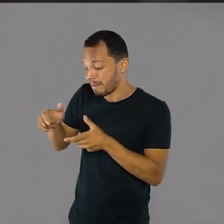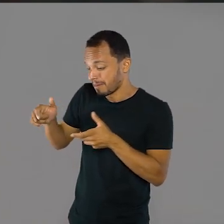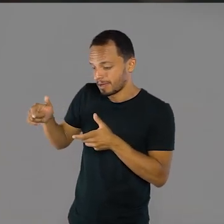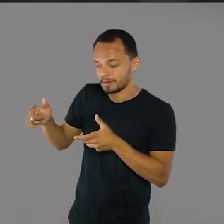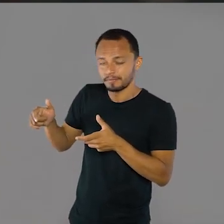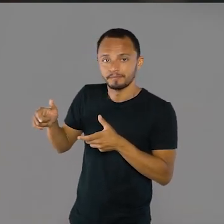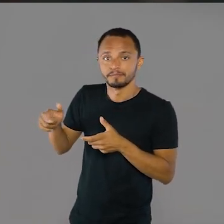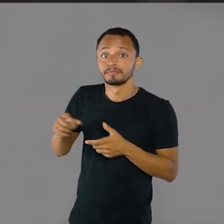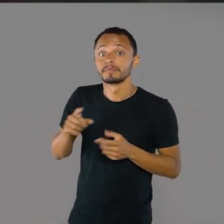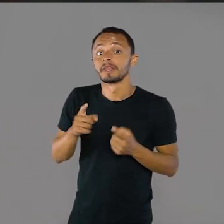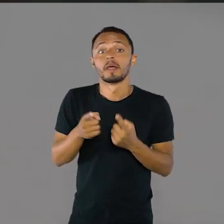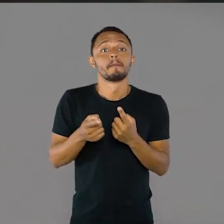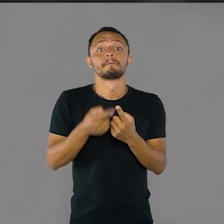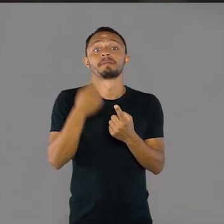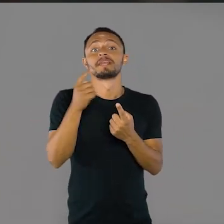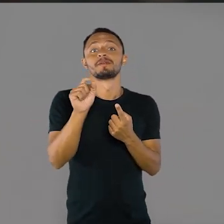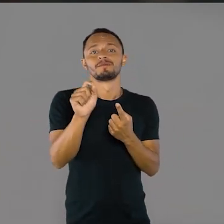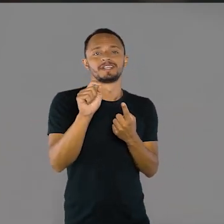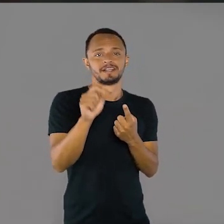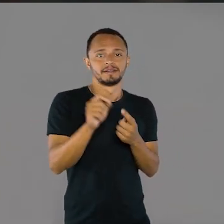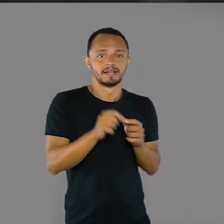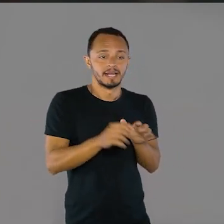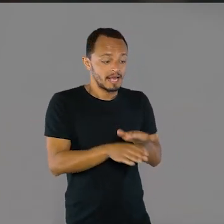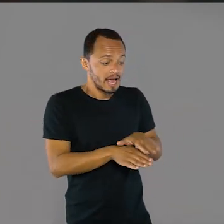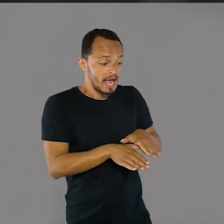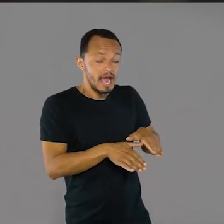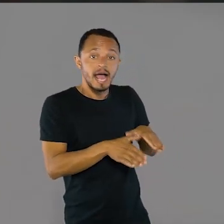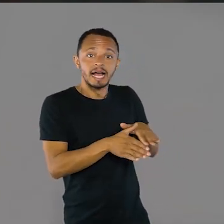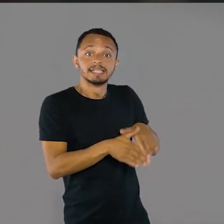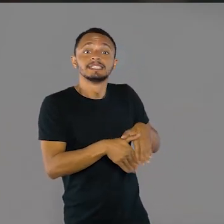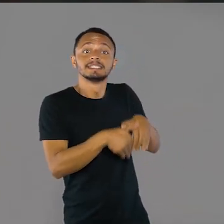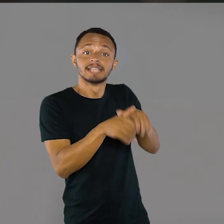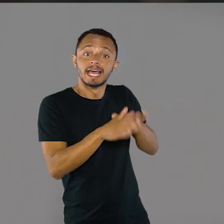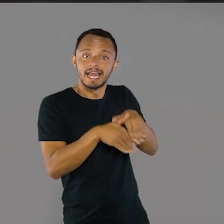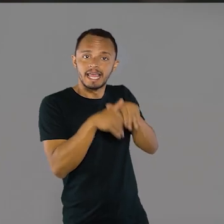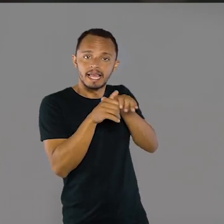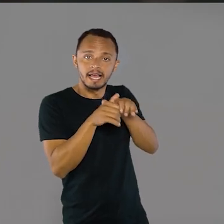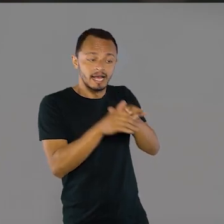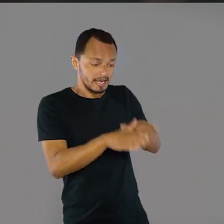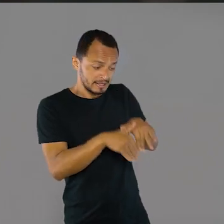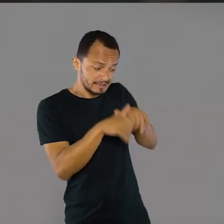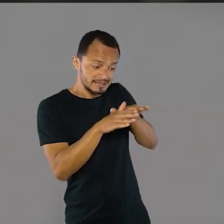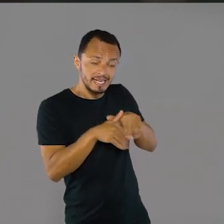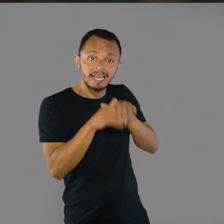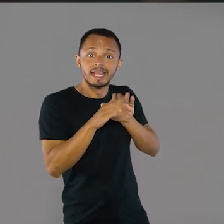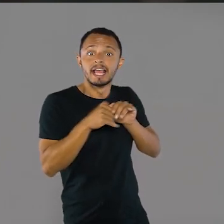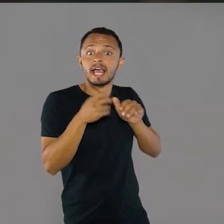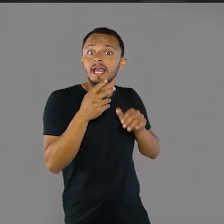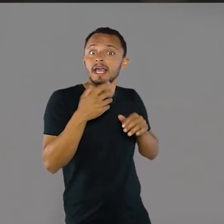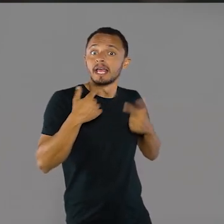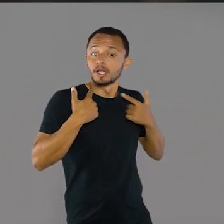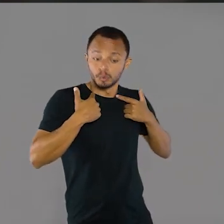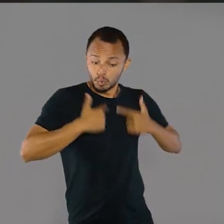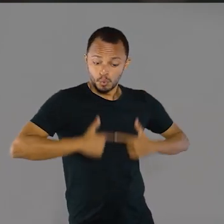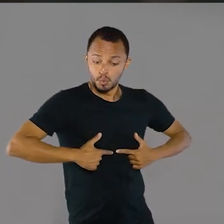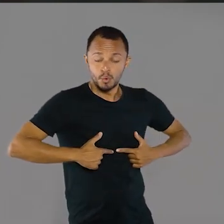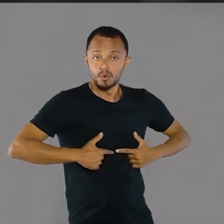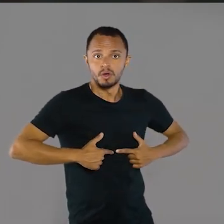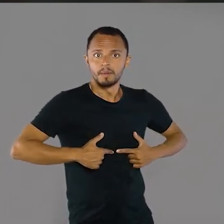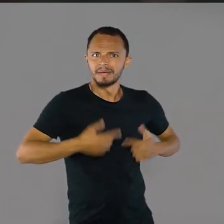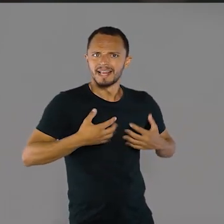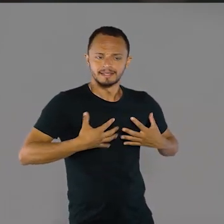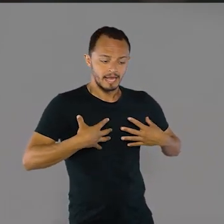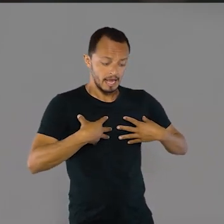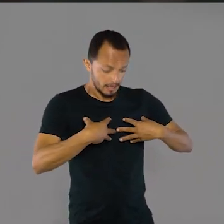sereia. Mas a sereia está pelada, professor. Não, mas é só os seios, elas eram assim, representadas